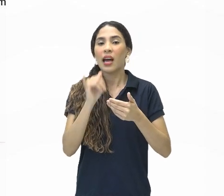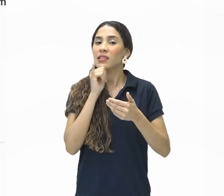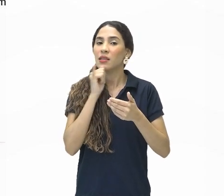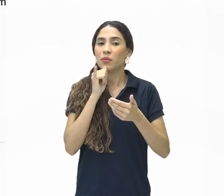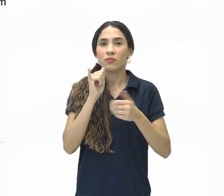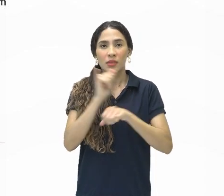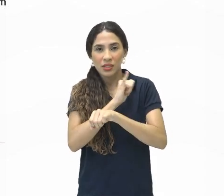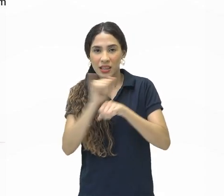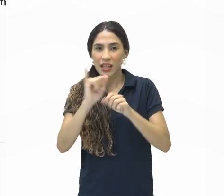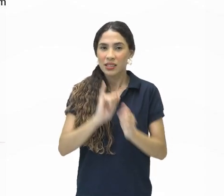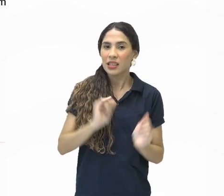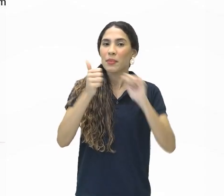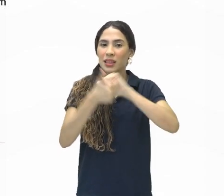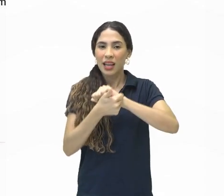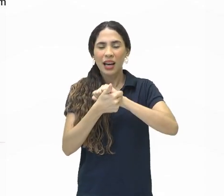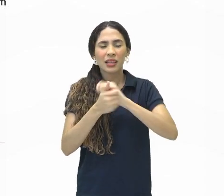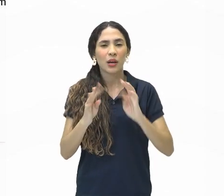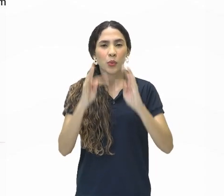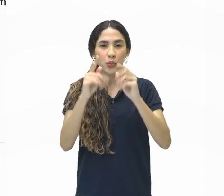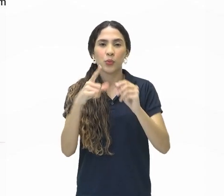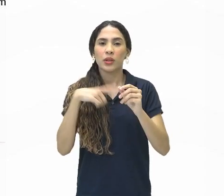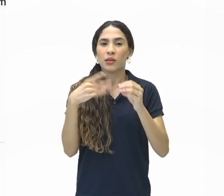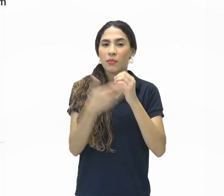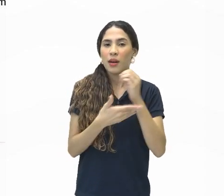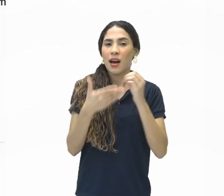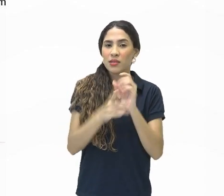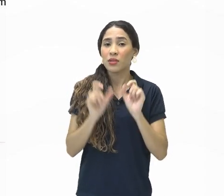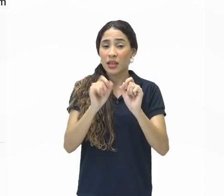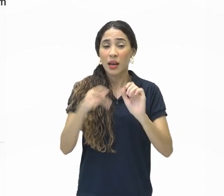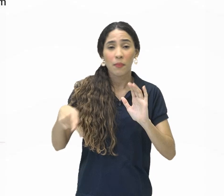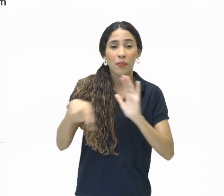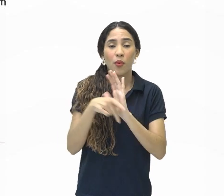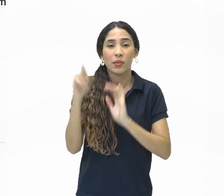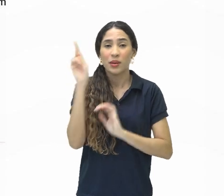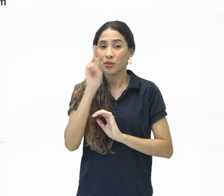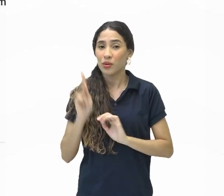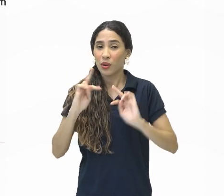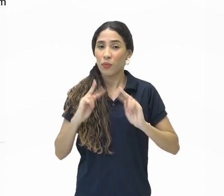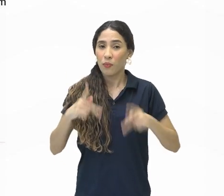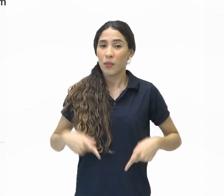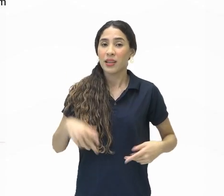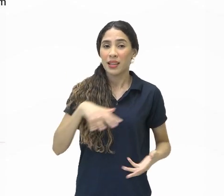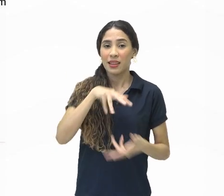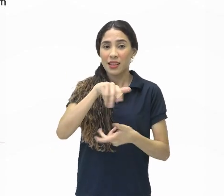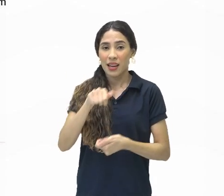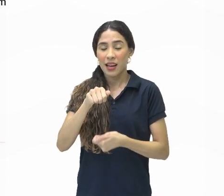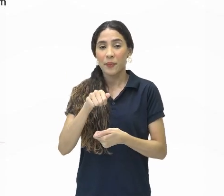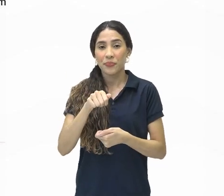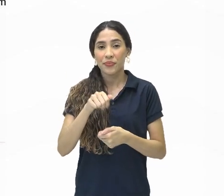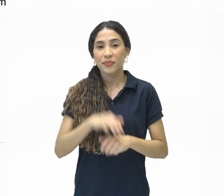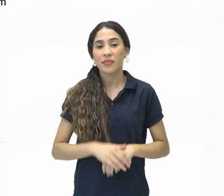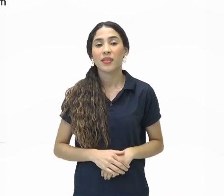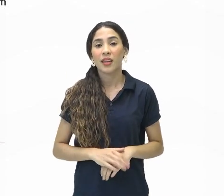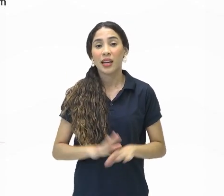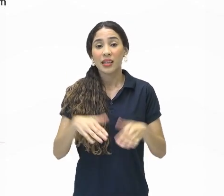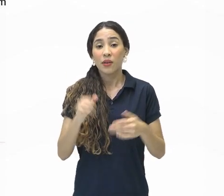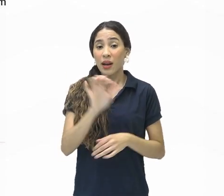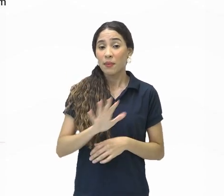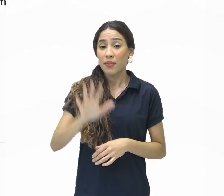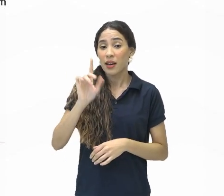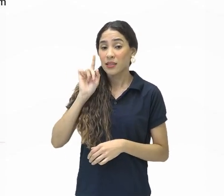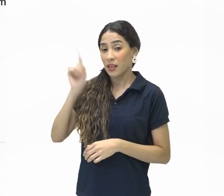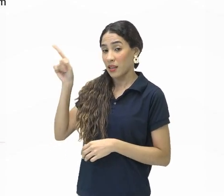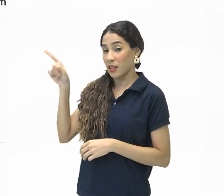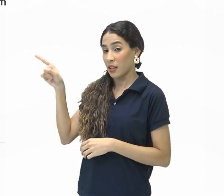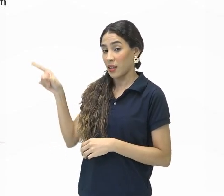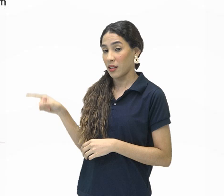aperfeiçoadas. Isso tudo fundamenta o quê? A própria história humana na Terra. Essa imagem mostra um